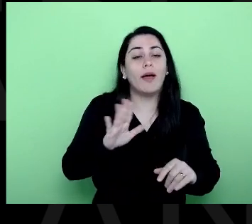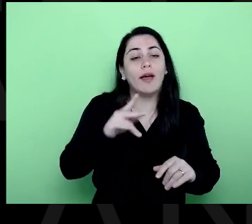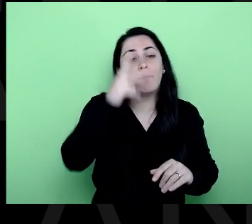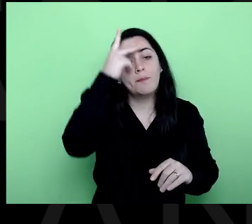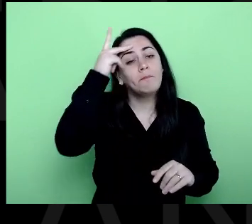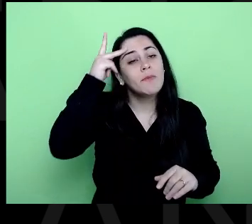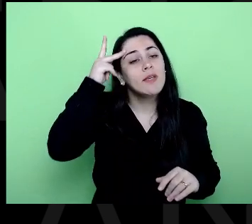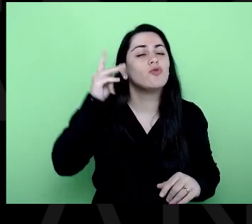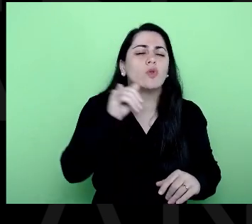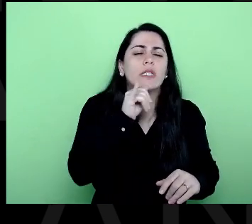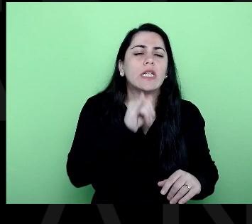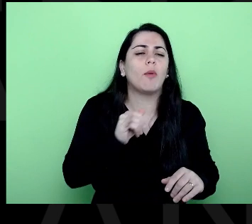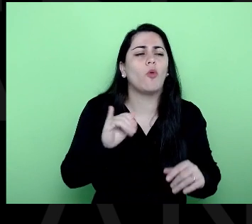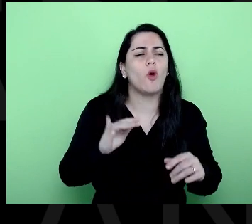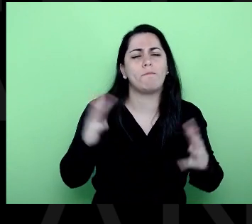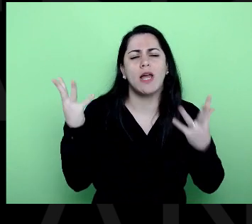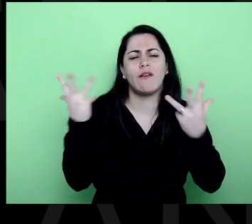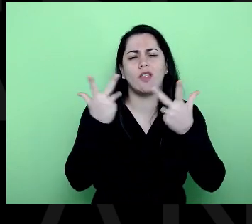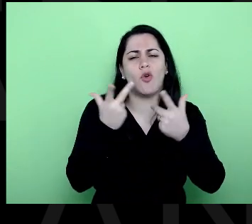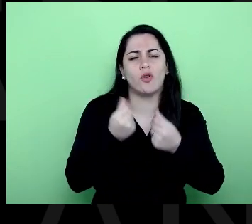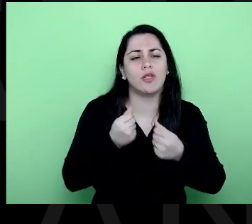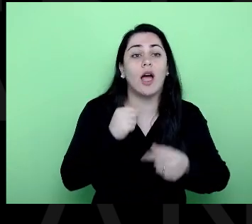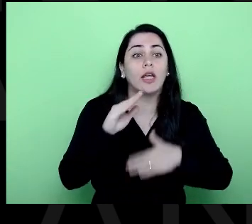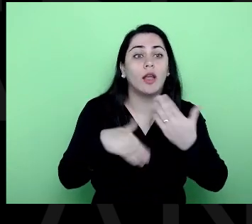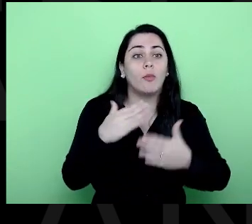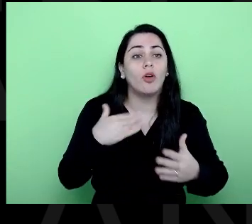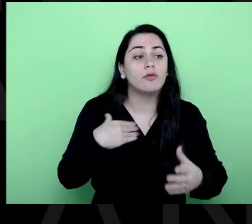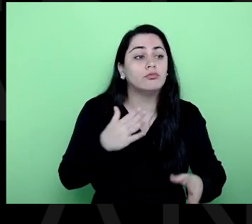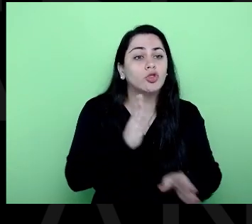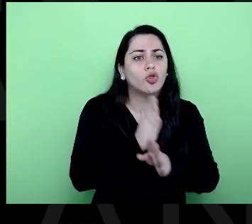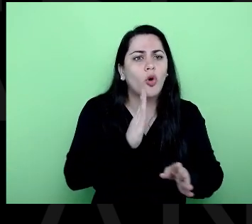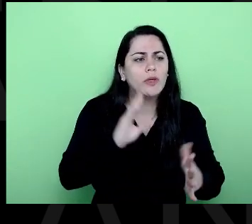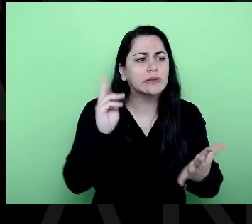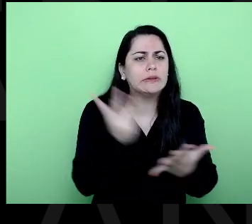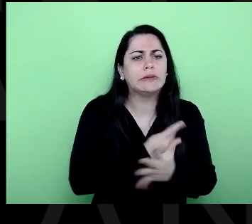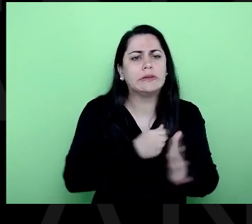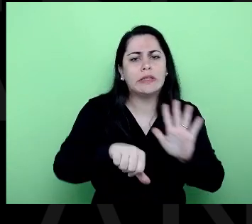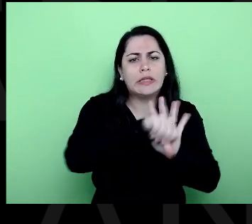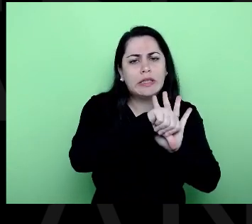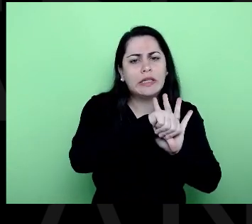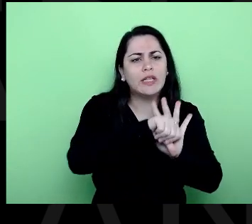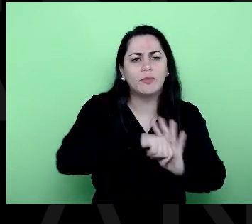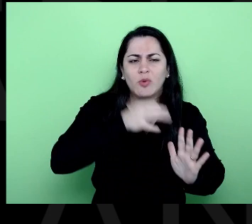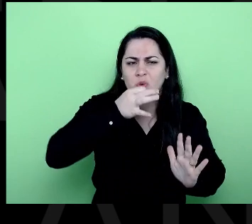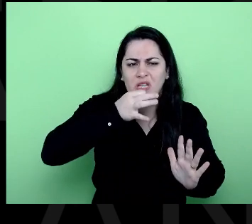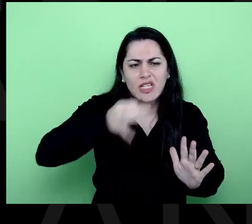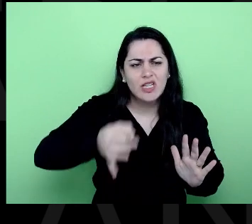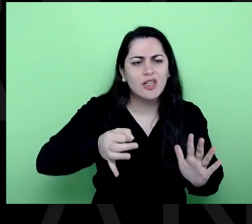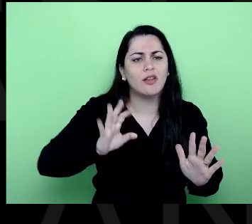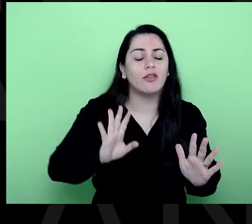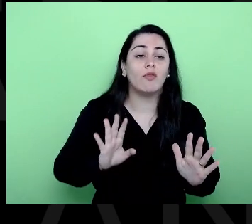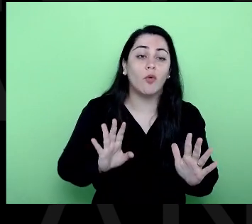pessoa maravilhosa e de repente se descobre crimes horríveis sobre ela, ou que